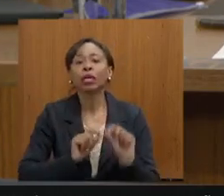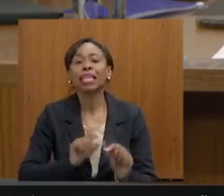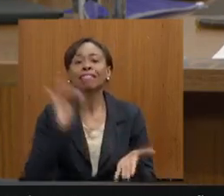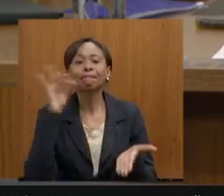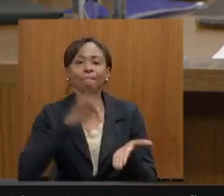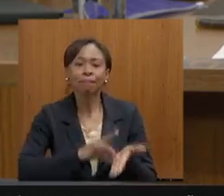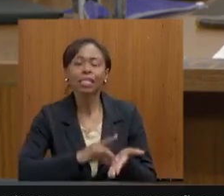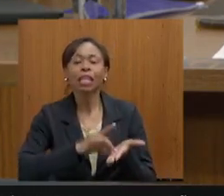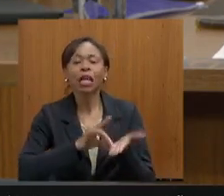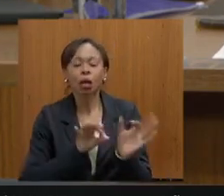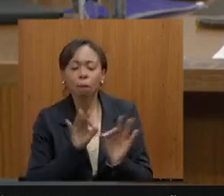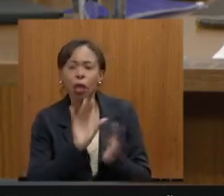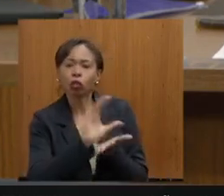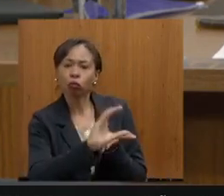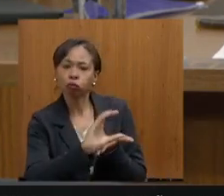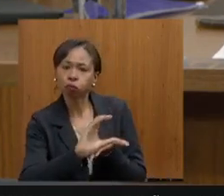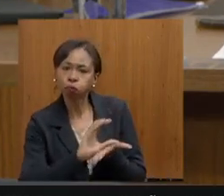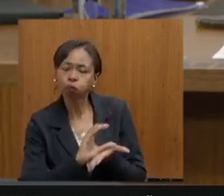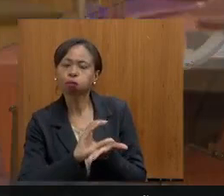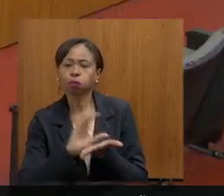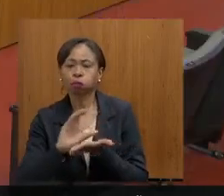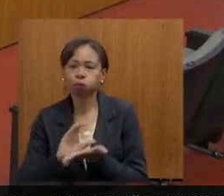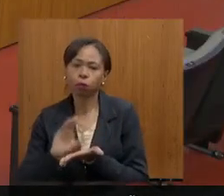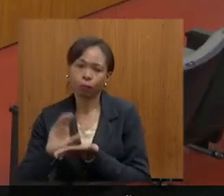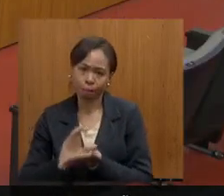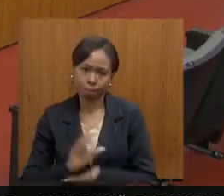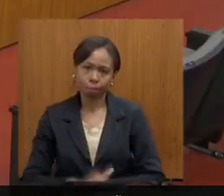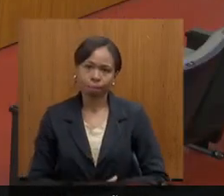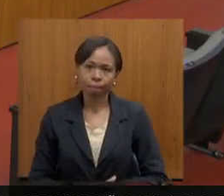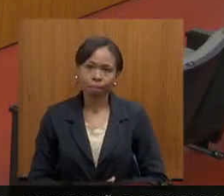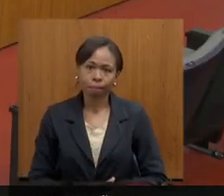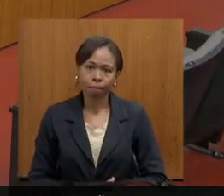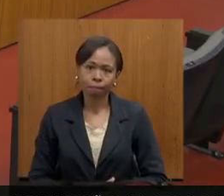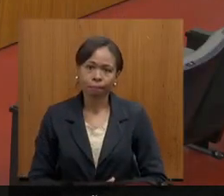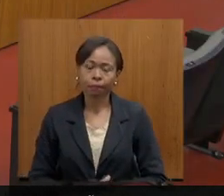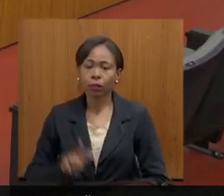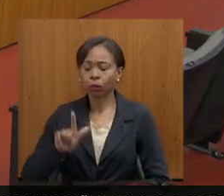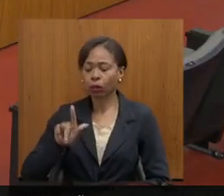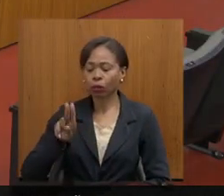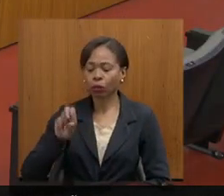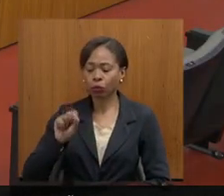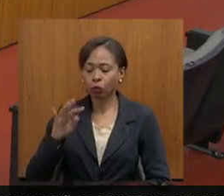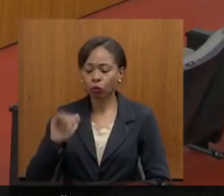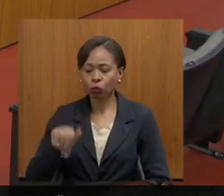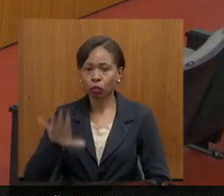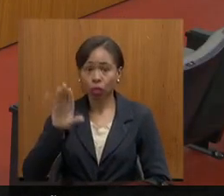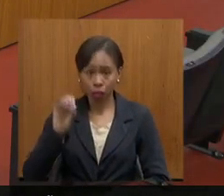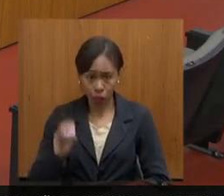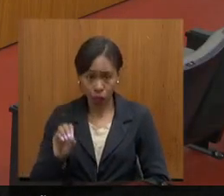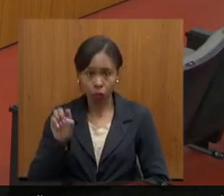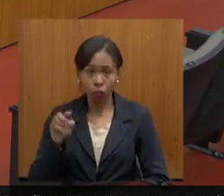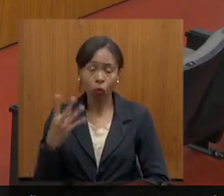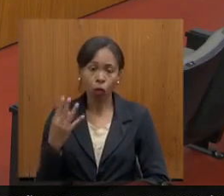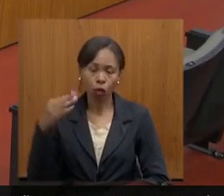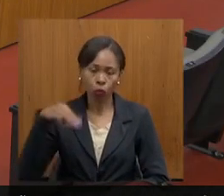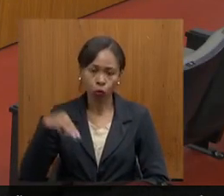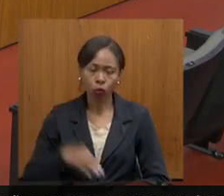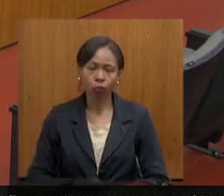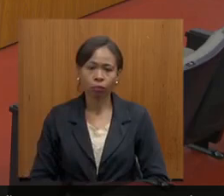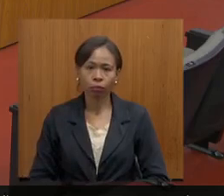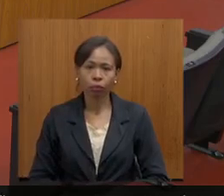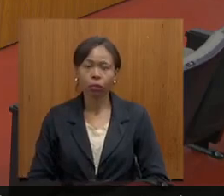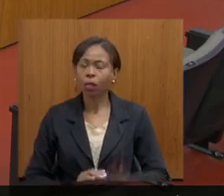desse plano de Investimentos o deputado Gustavo Santana tem quatro presidência